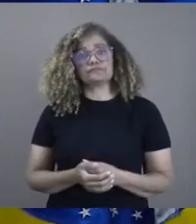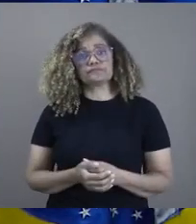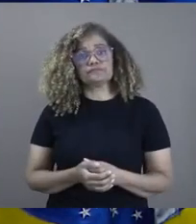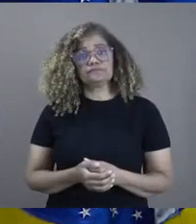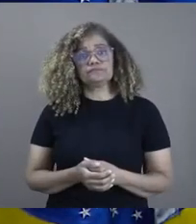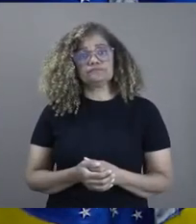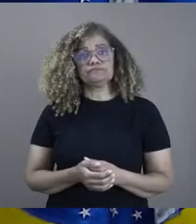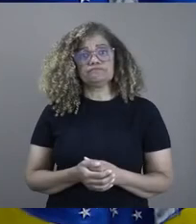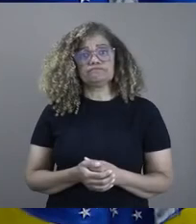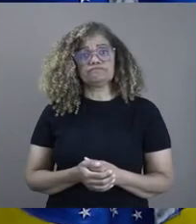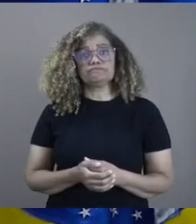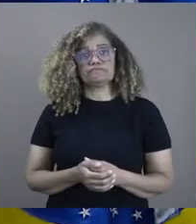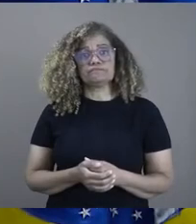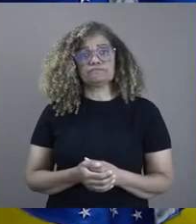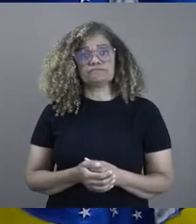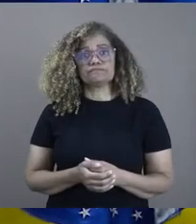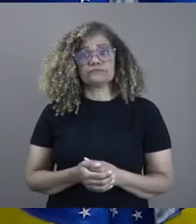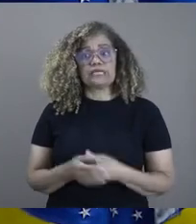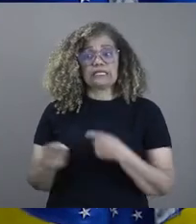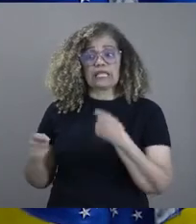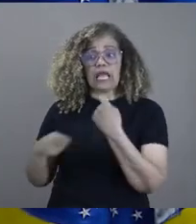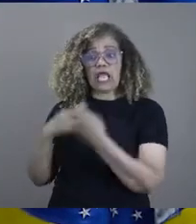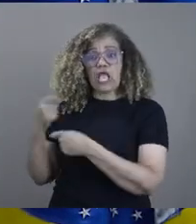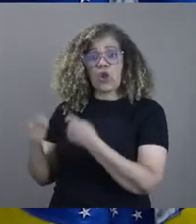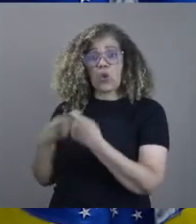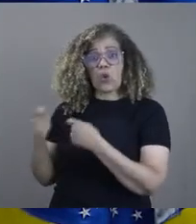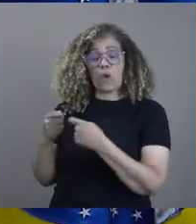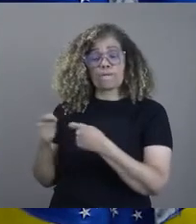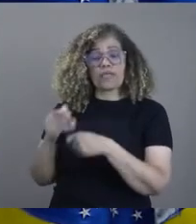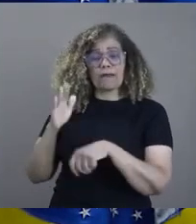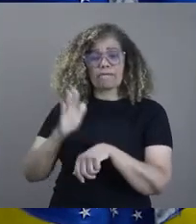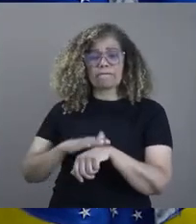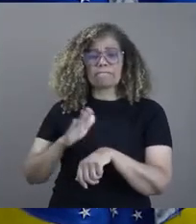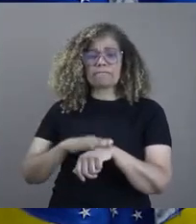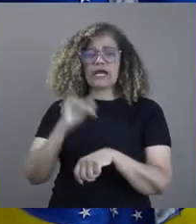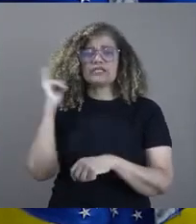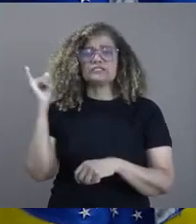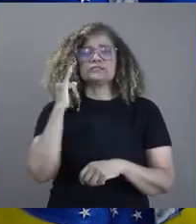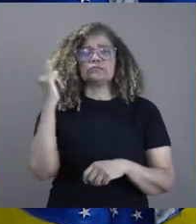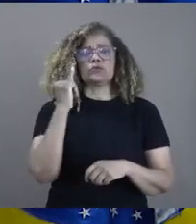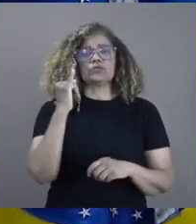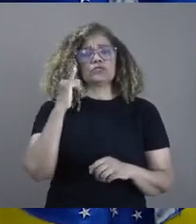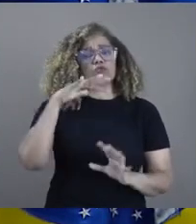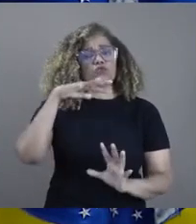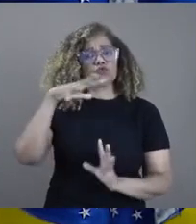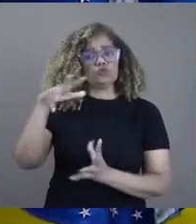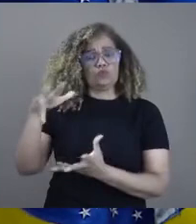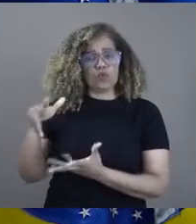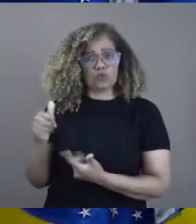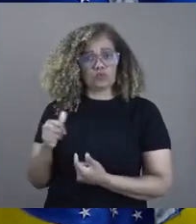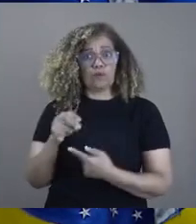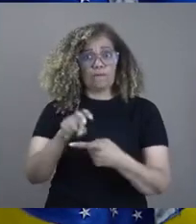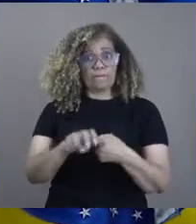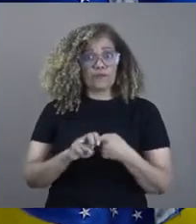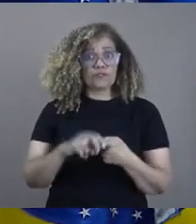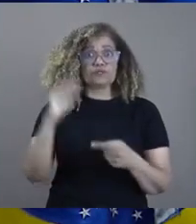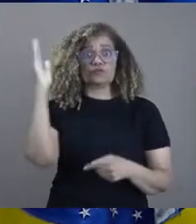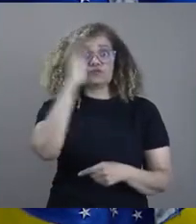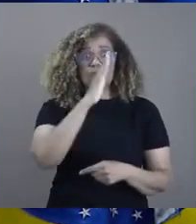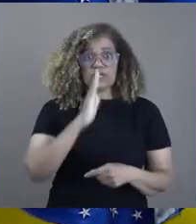das maiores economias do mundo é Portanto o Brasil